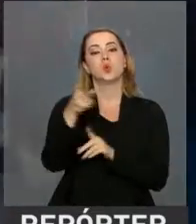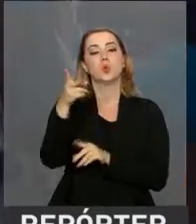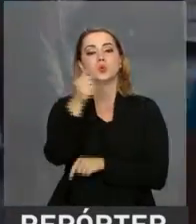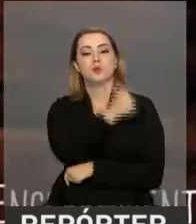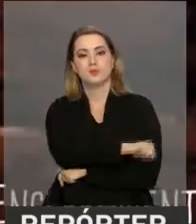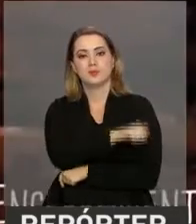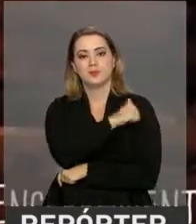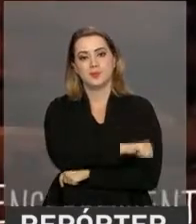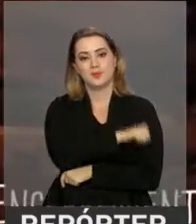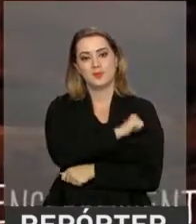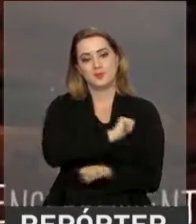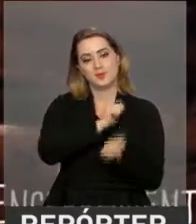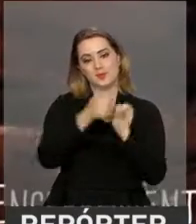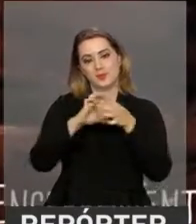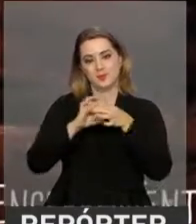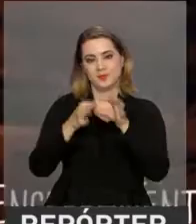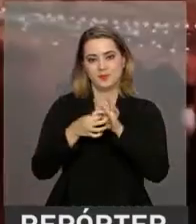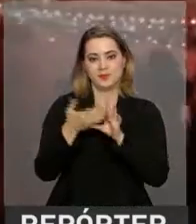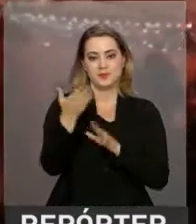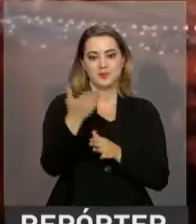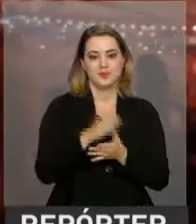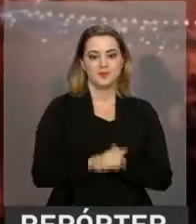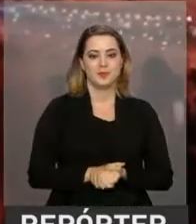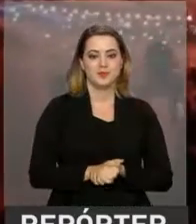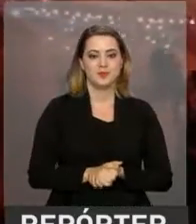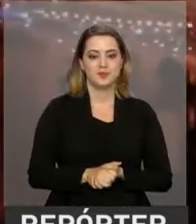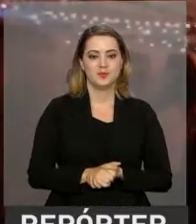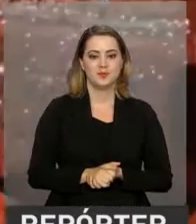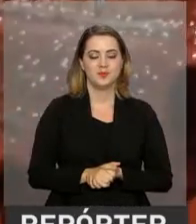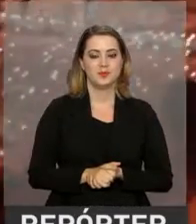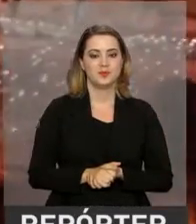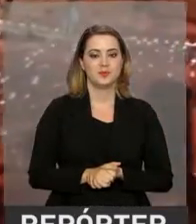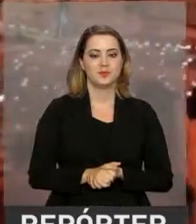Janeiro durante as Paralimpíadas.